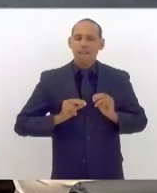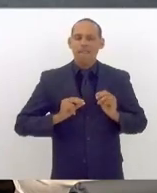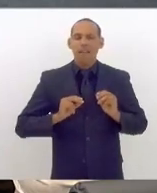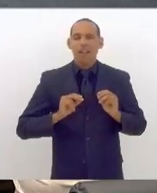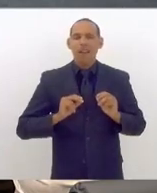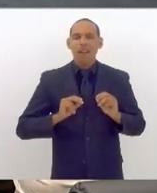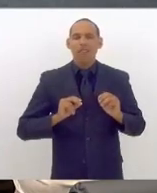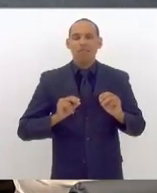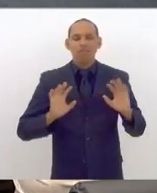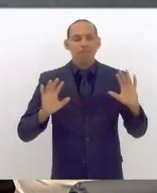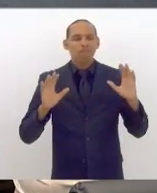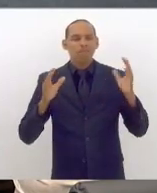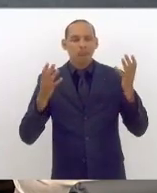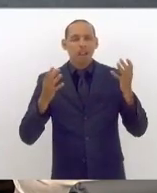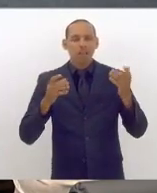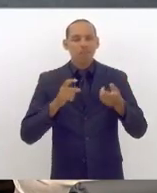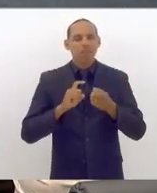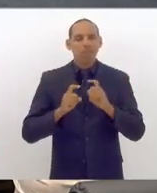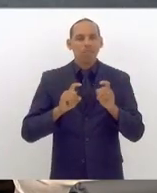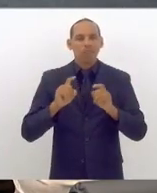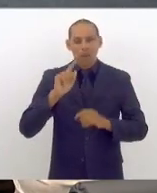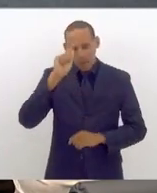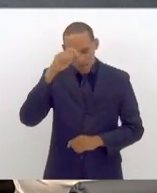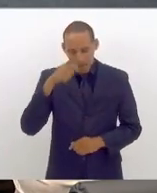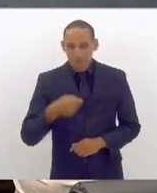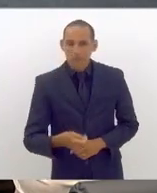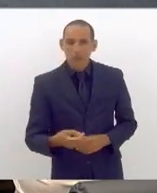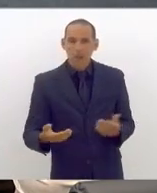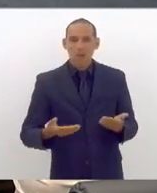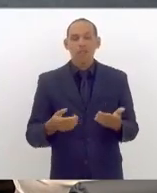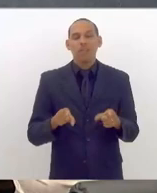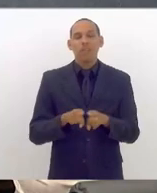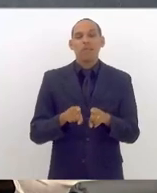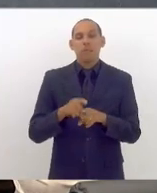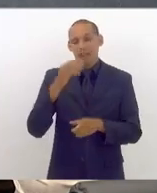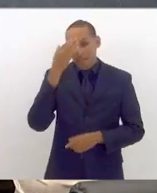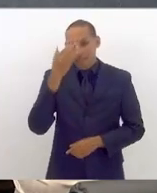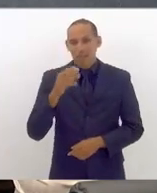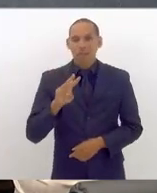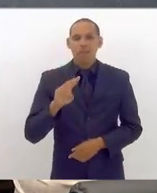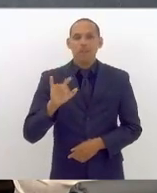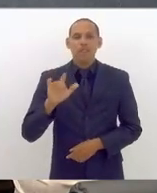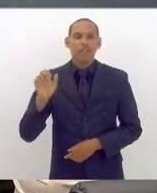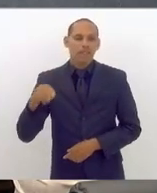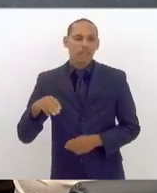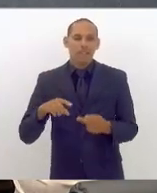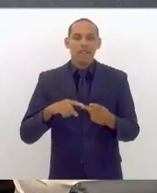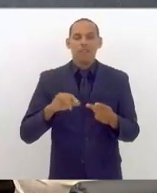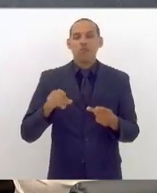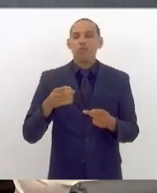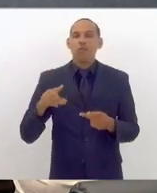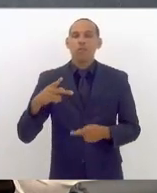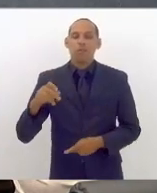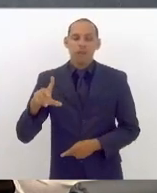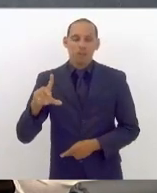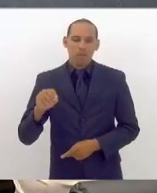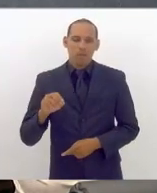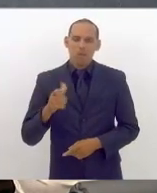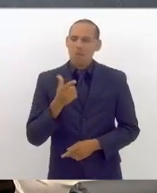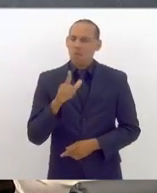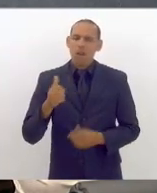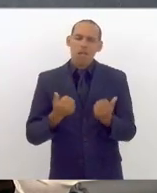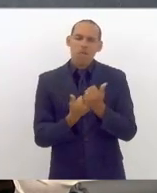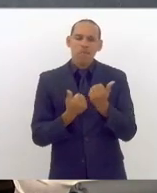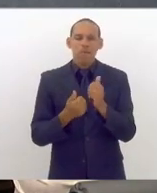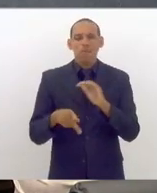sessão solene de hoje agradecer também ao William ao João Paulo por todo esse trabalho e todos os demais colaboradores do